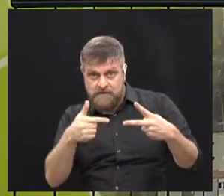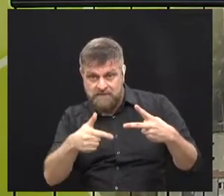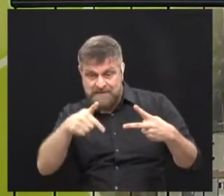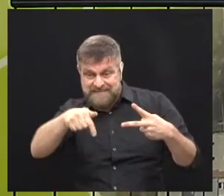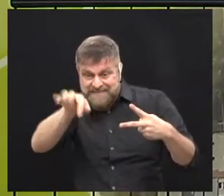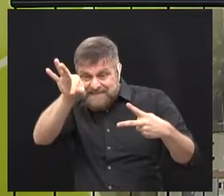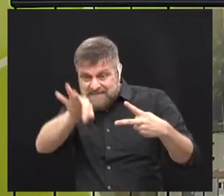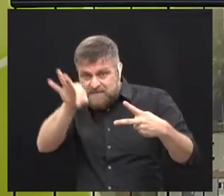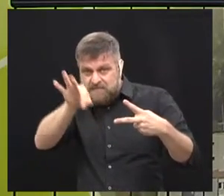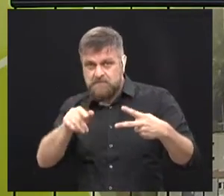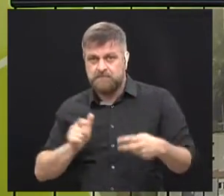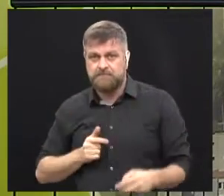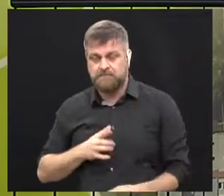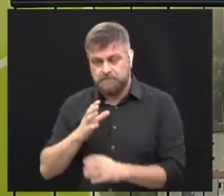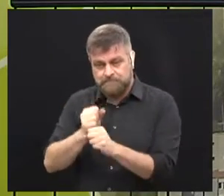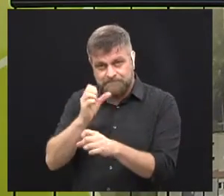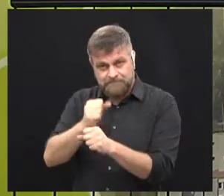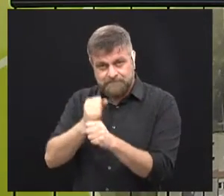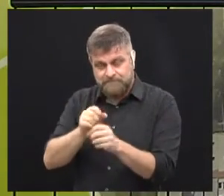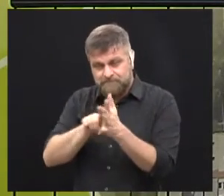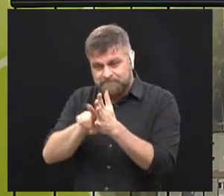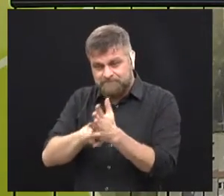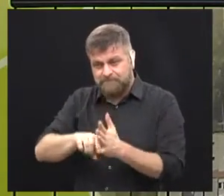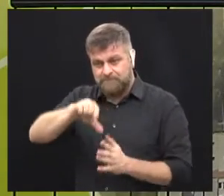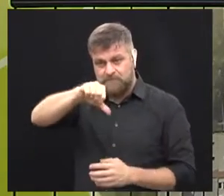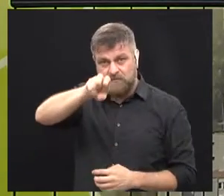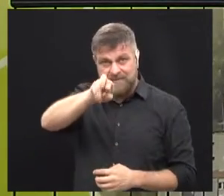48,27% dos votos. Nas urnas apuradas,